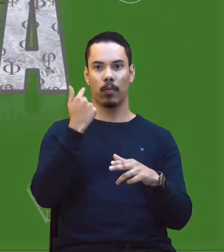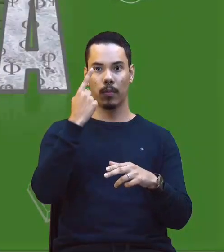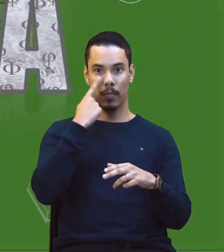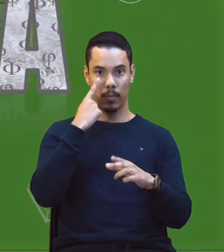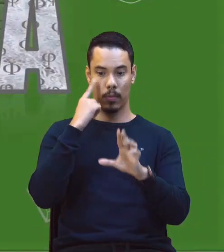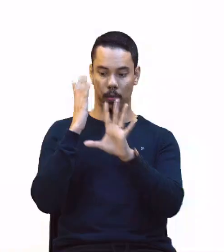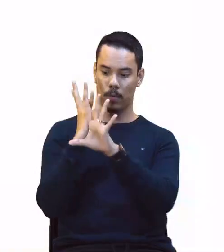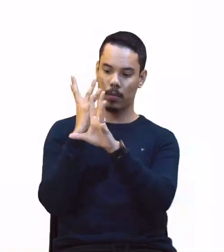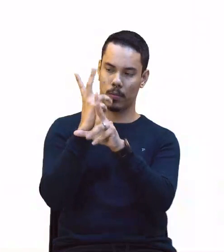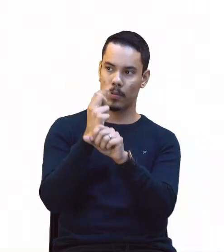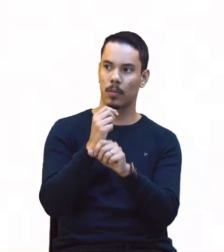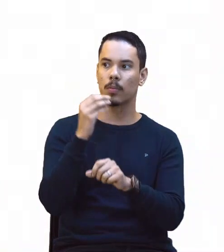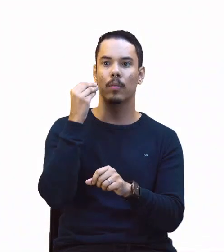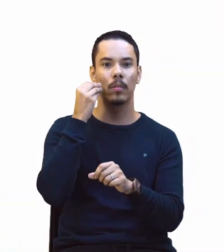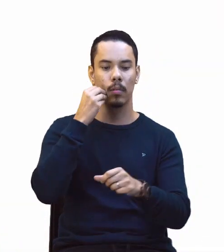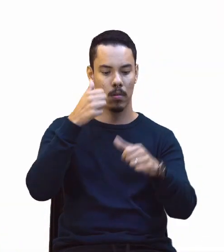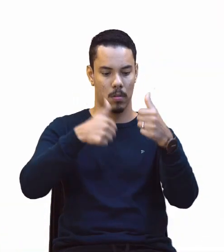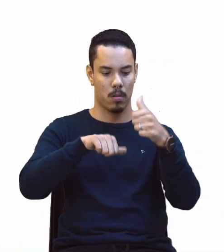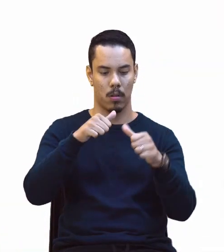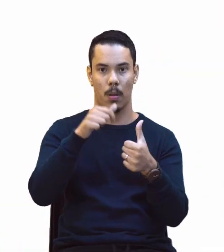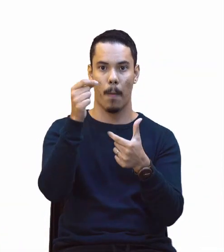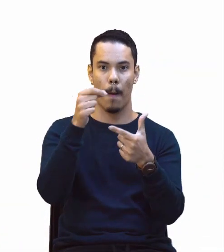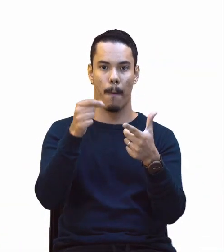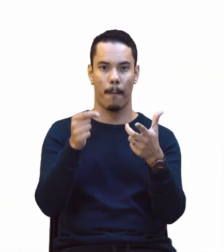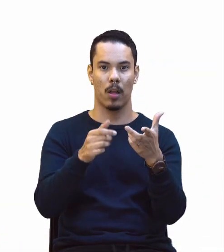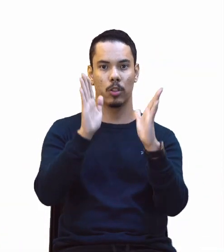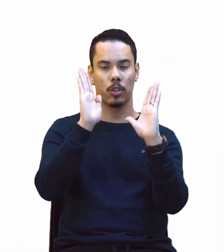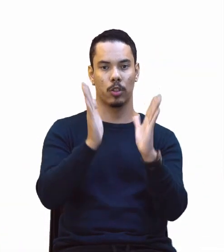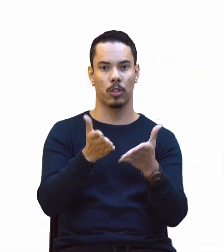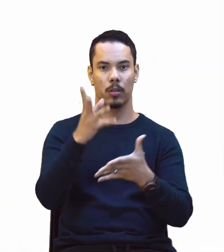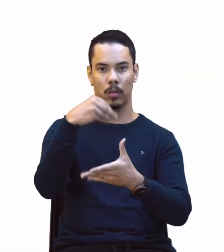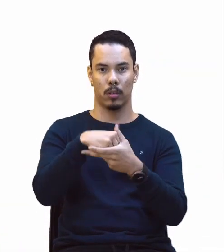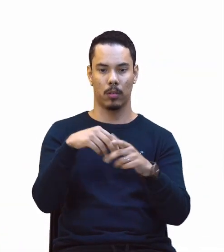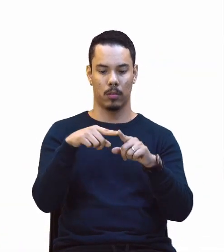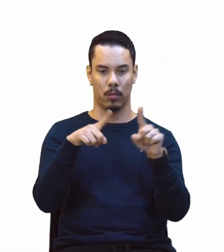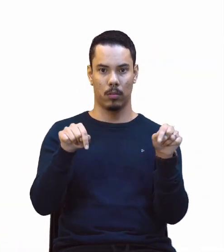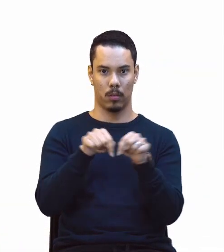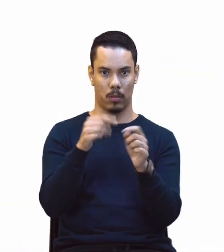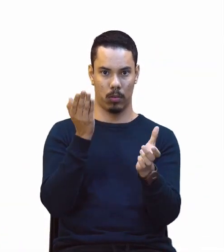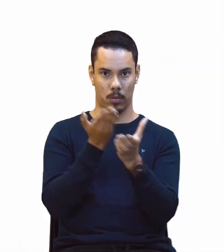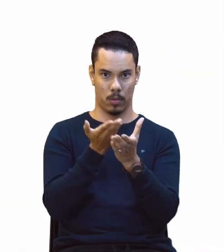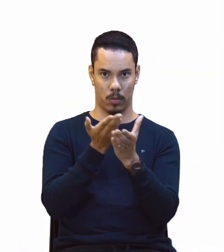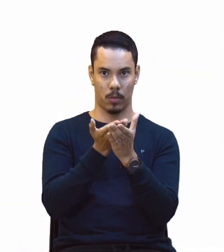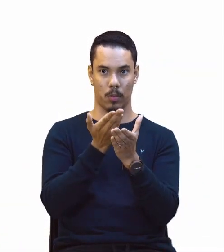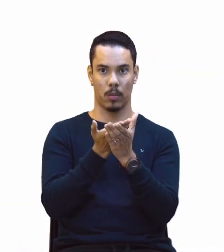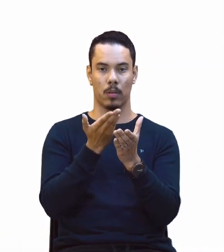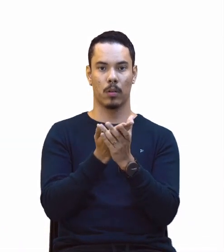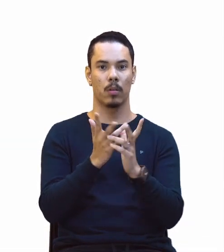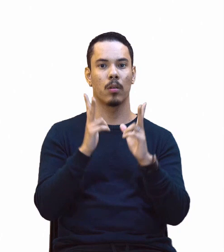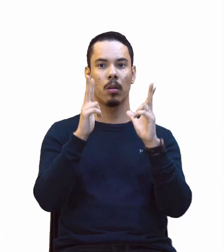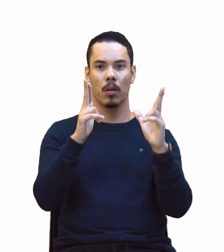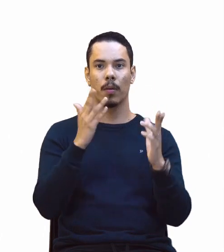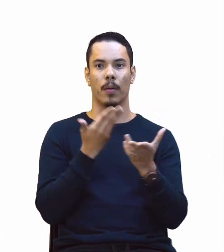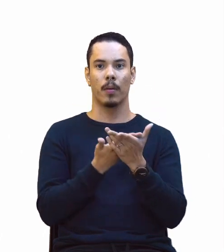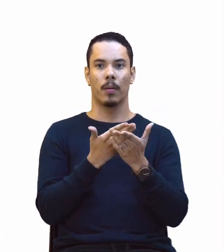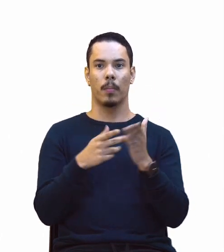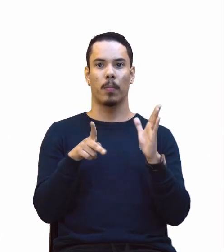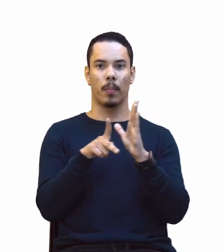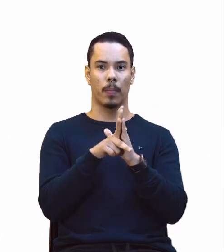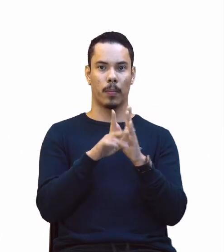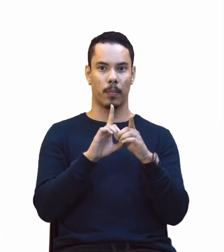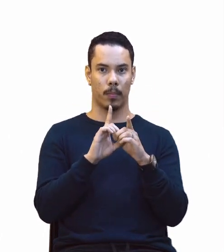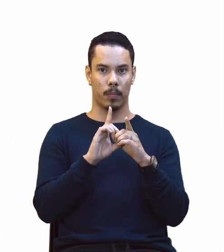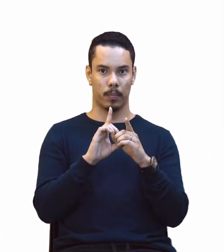para analisarmos os pontos que foram trabalhados em sala de aula com a aula O Nascimento da Democracia